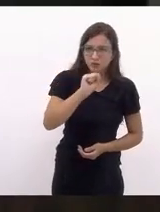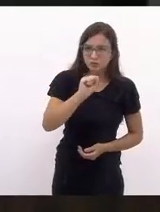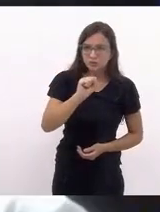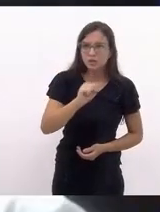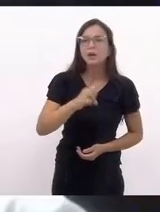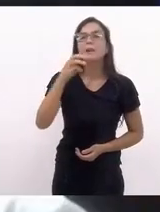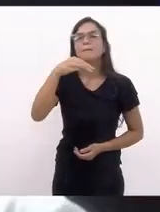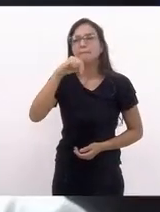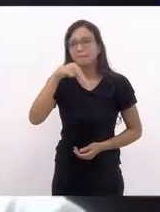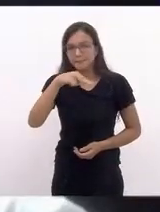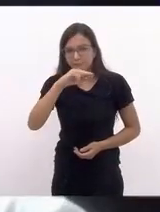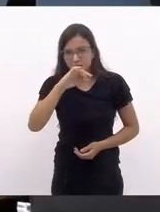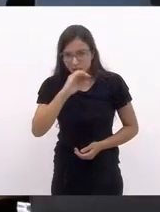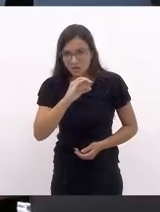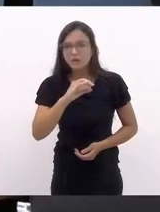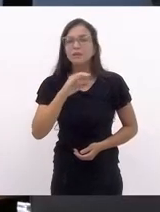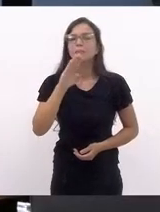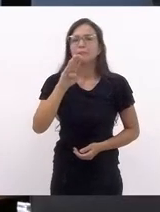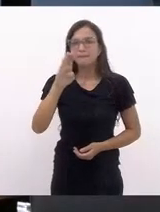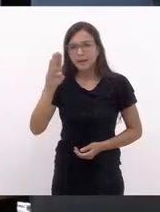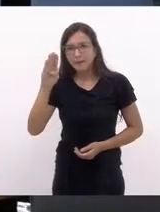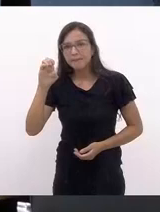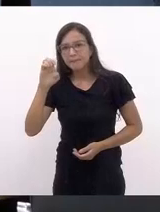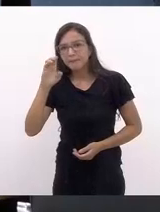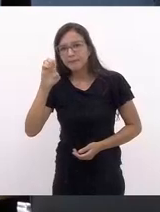Nikki Bella OK